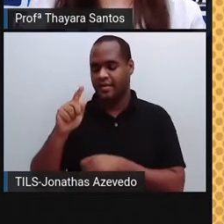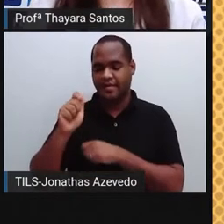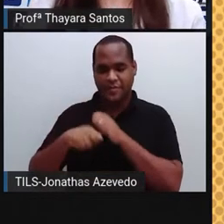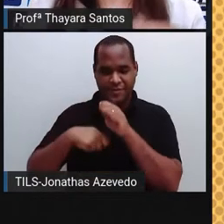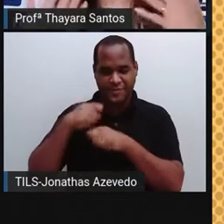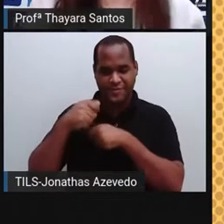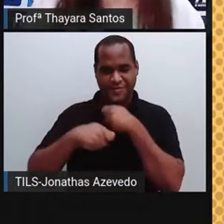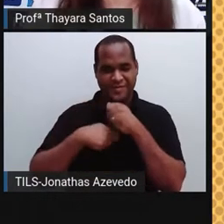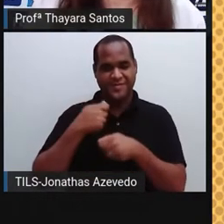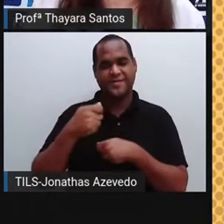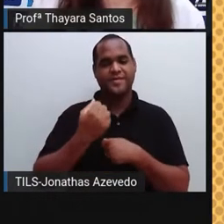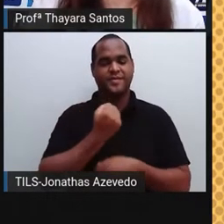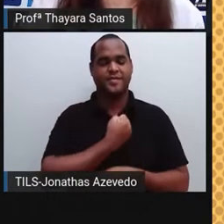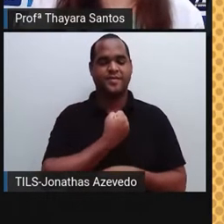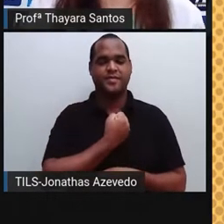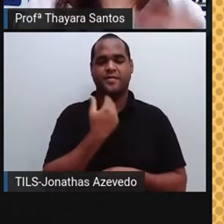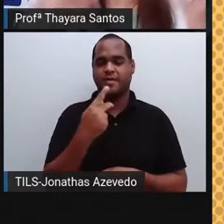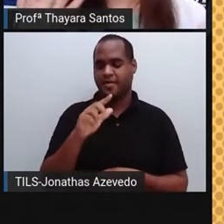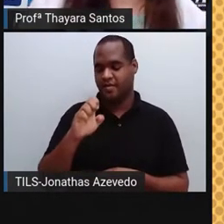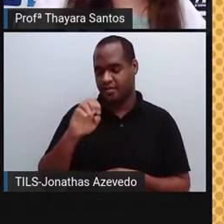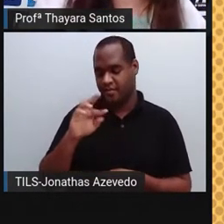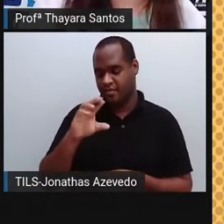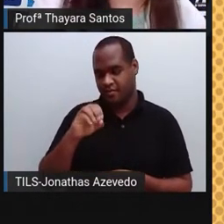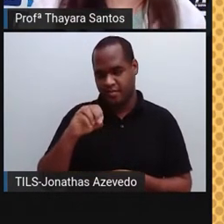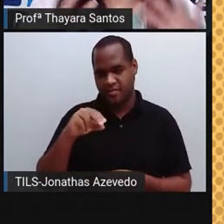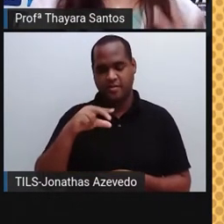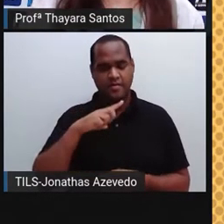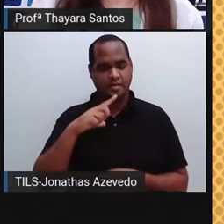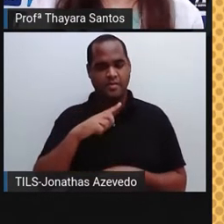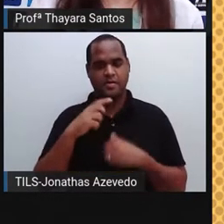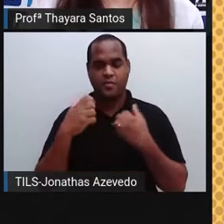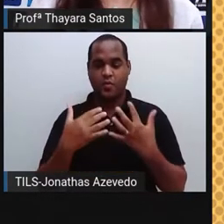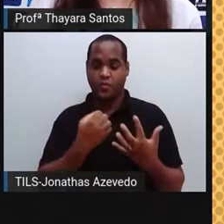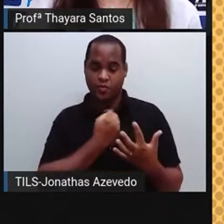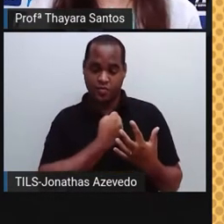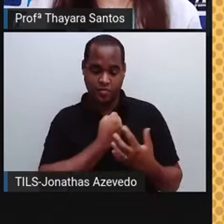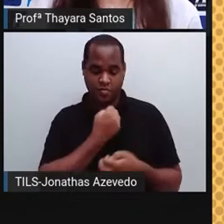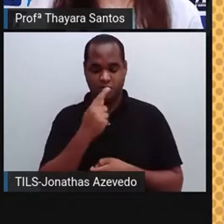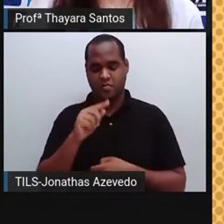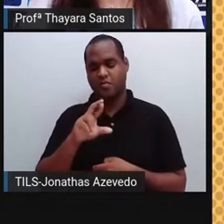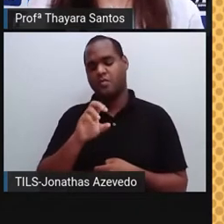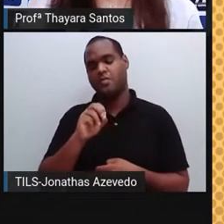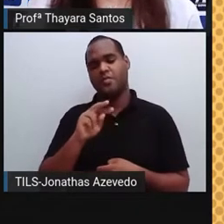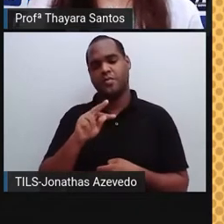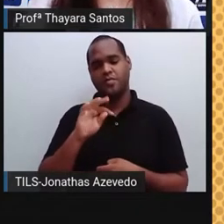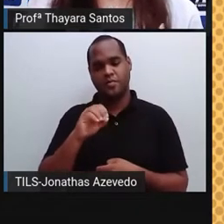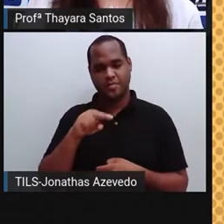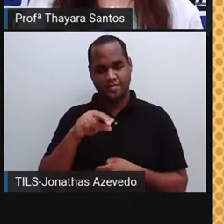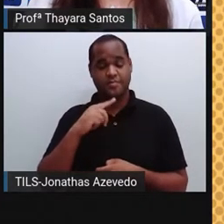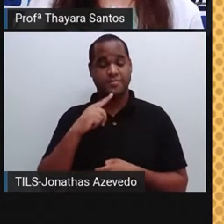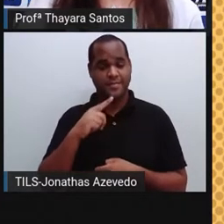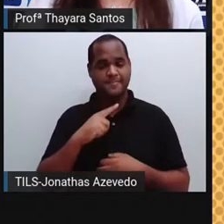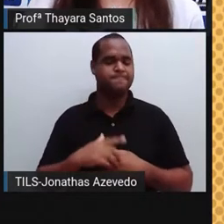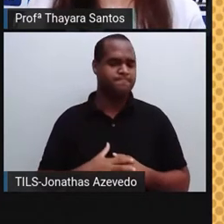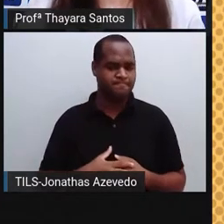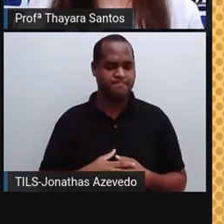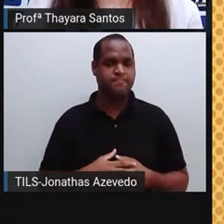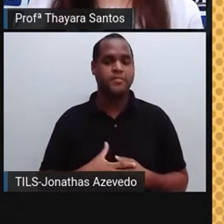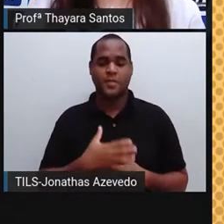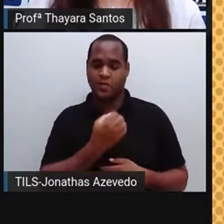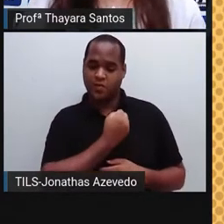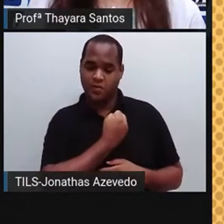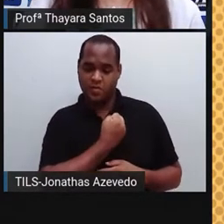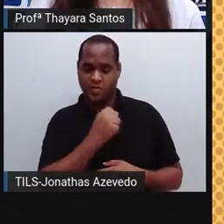mesma coisa que o número de elétrons que ele tem e é a mesma coisa que o número de prótons que ele tem. Então, esse número atômico,